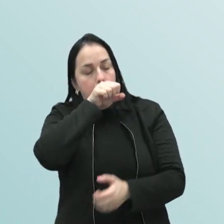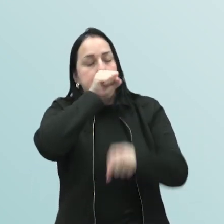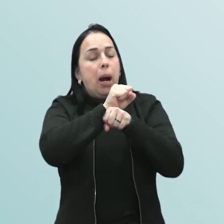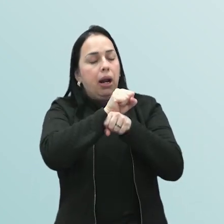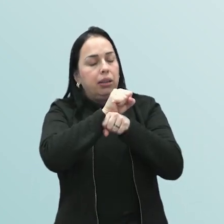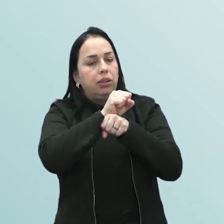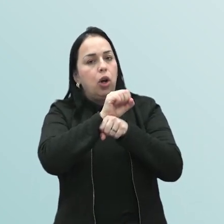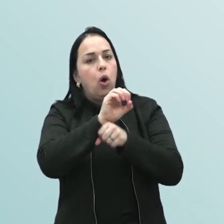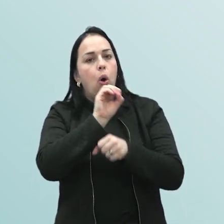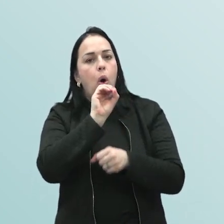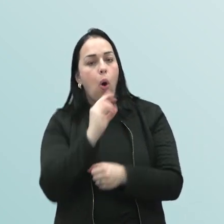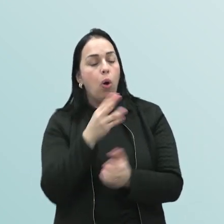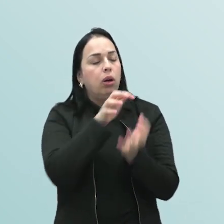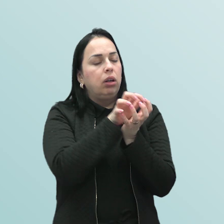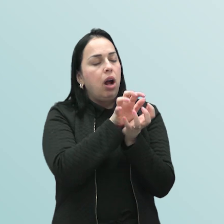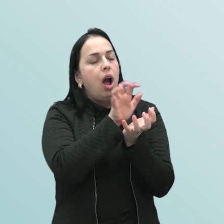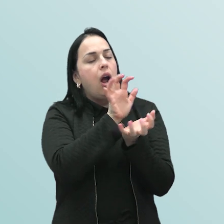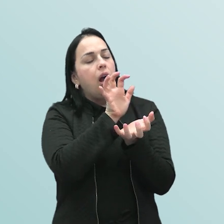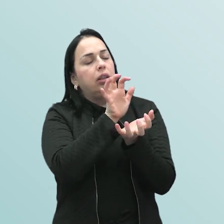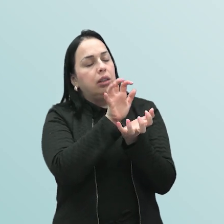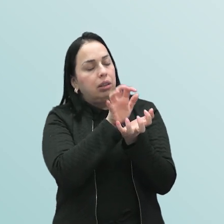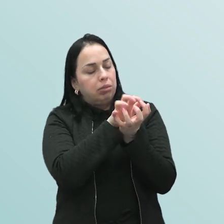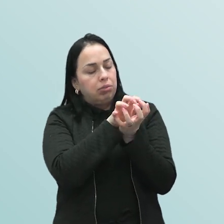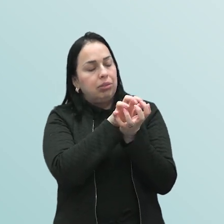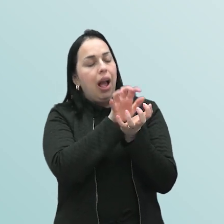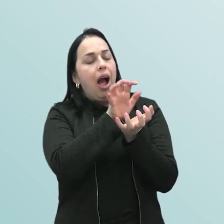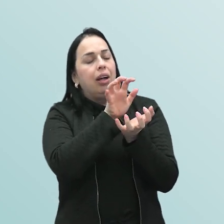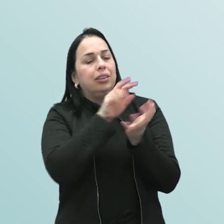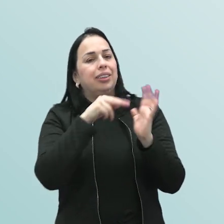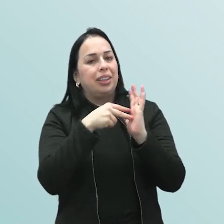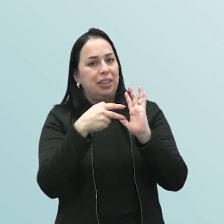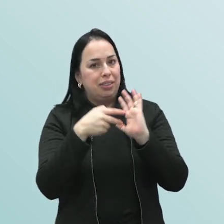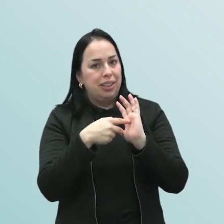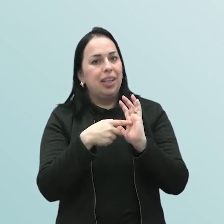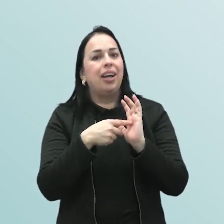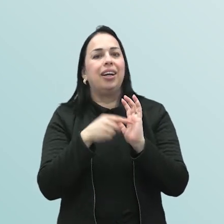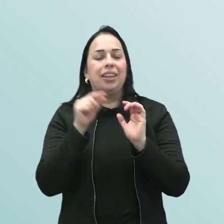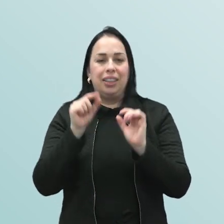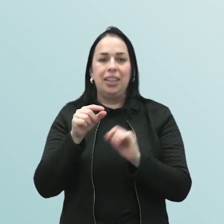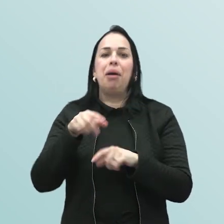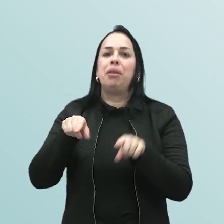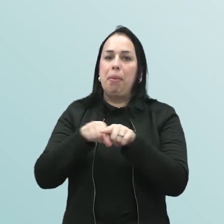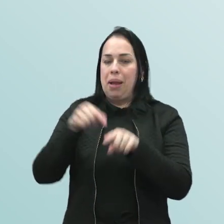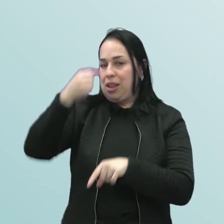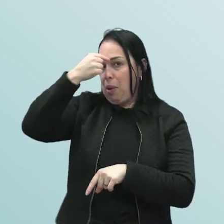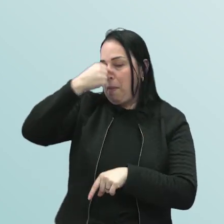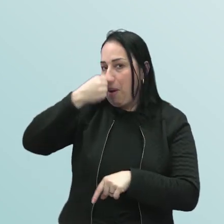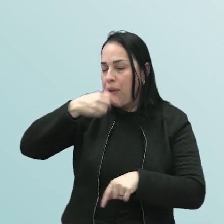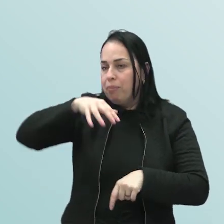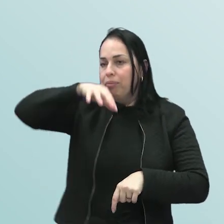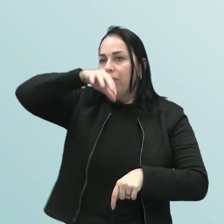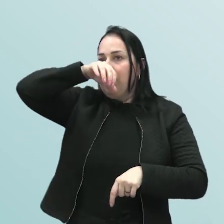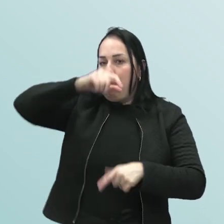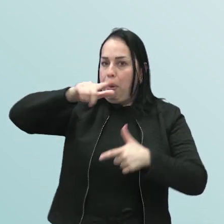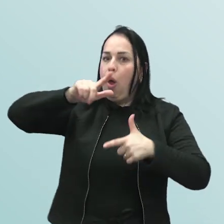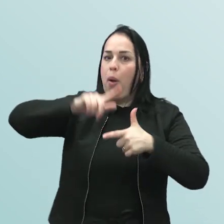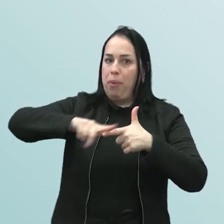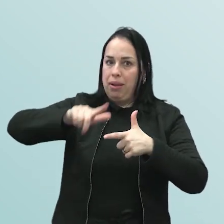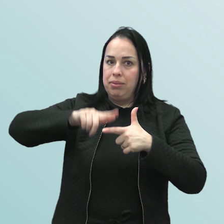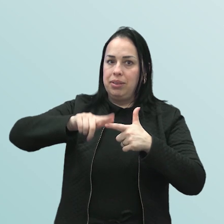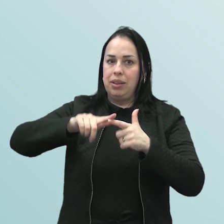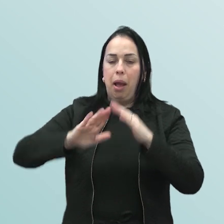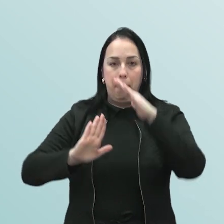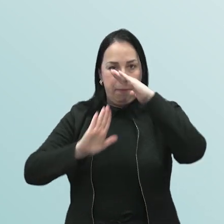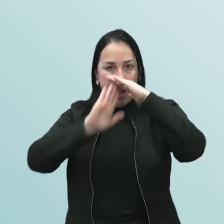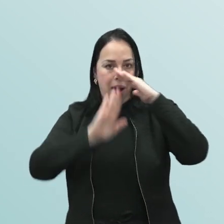paciente ronca muito, isso já é um sinal que o paciente tem a alteração de vias aéreas, ele apresenta alguma obstrução